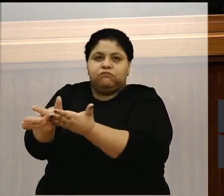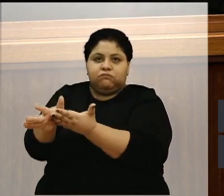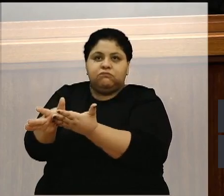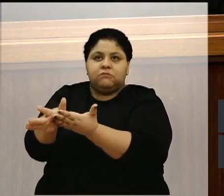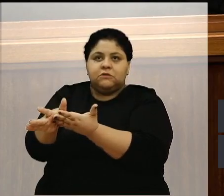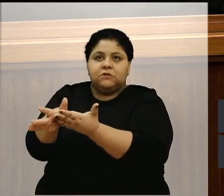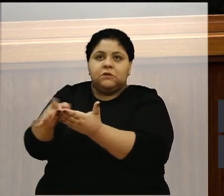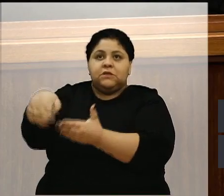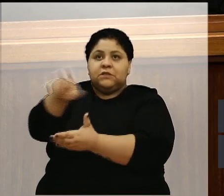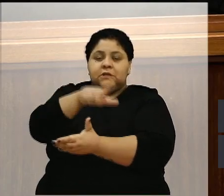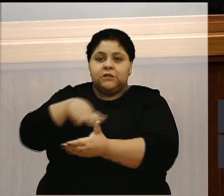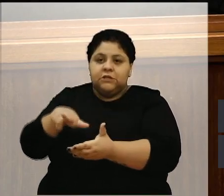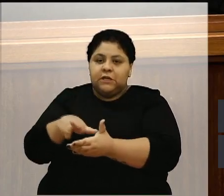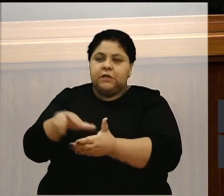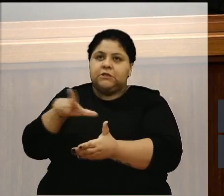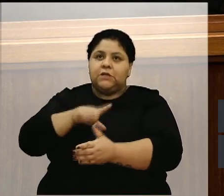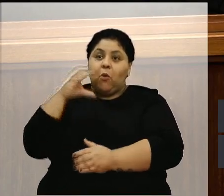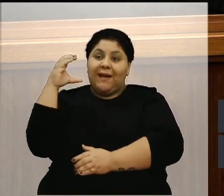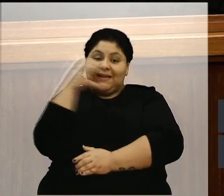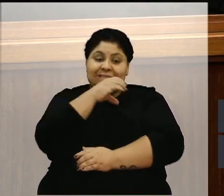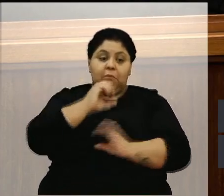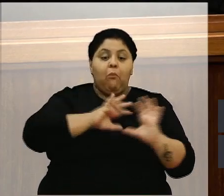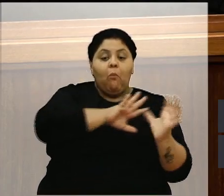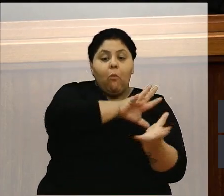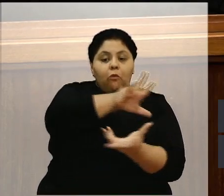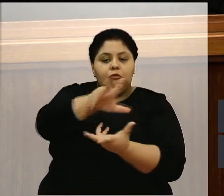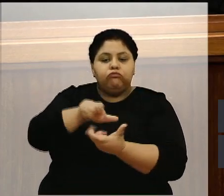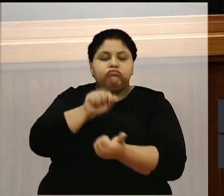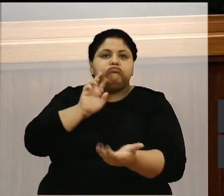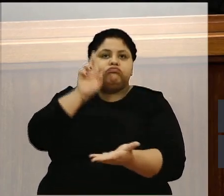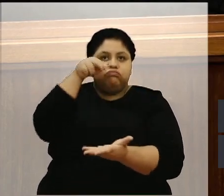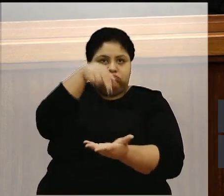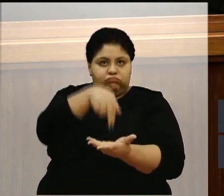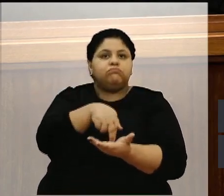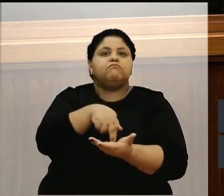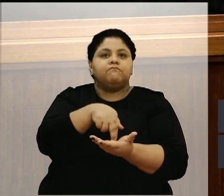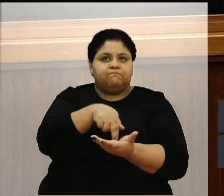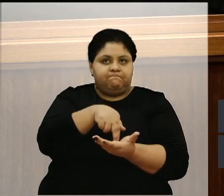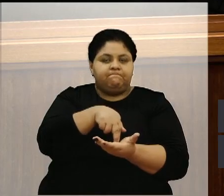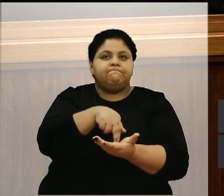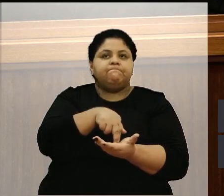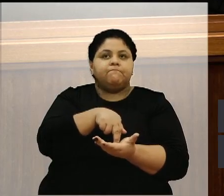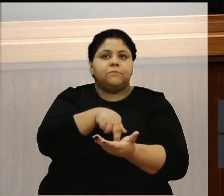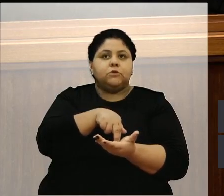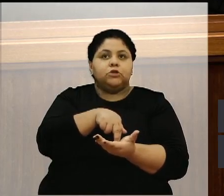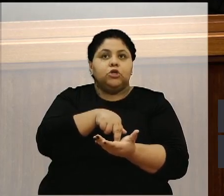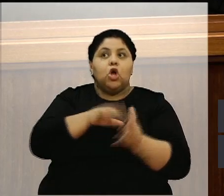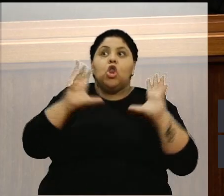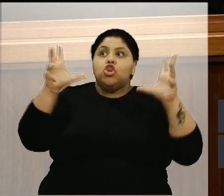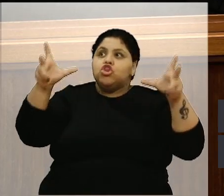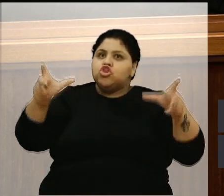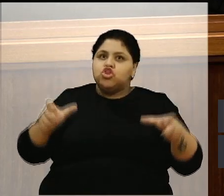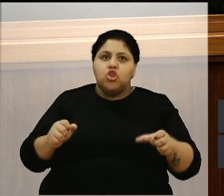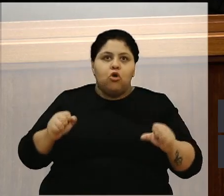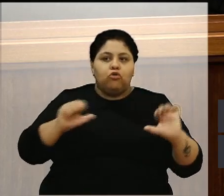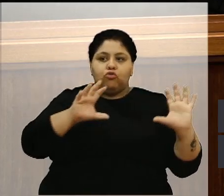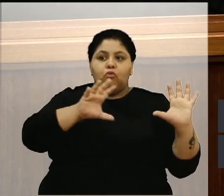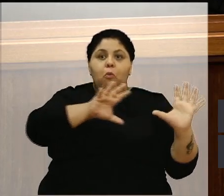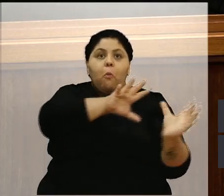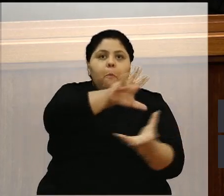A gente tem o aquecimento global como uma realidade que assola o mundo inteiro. Então, nós termos